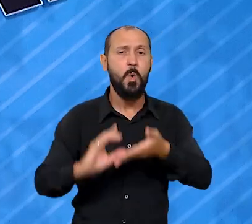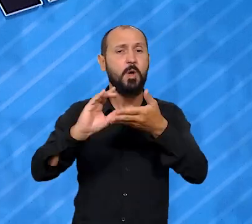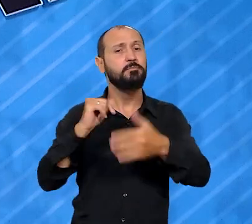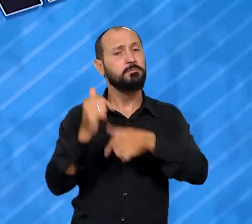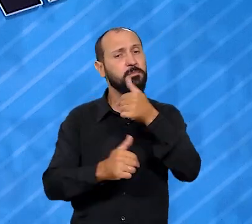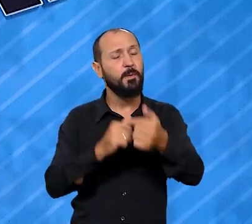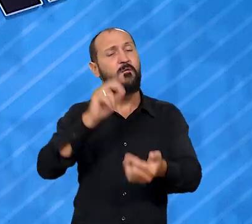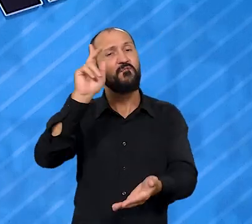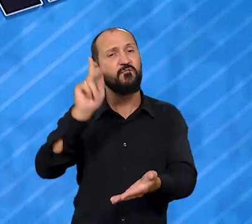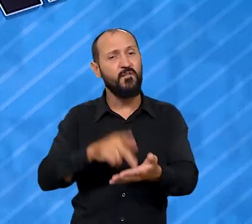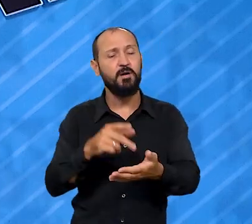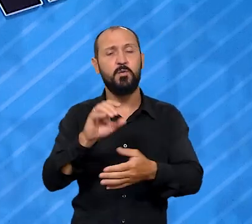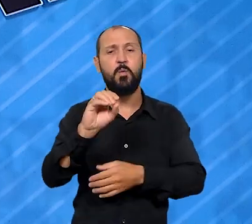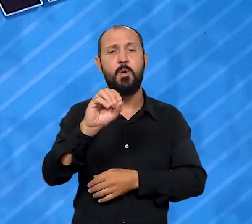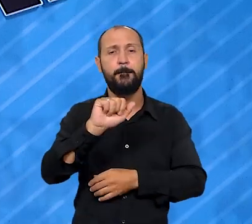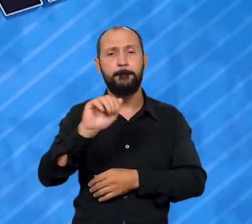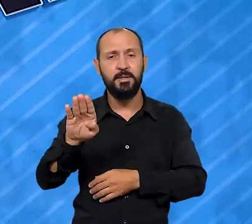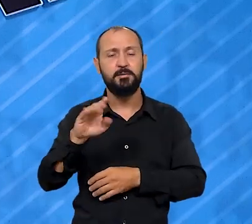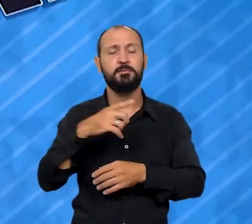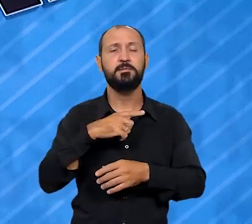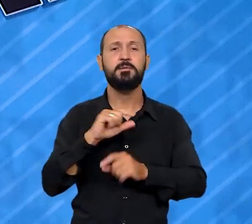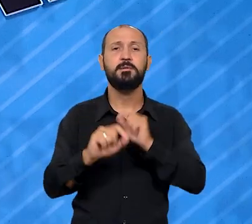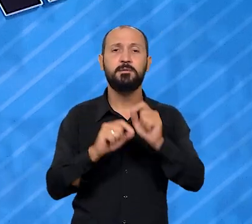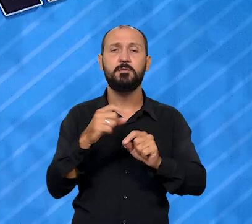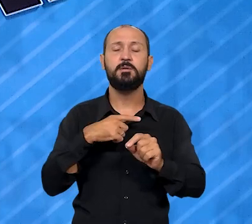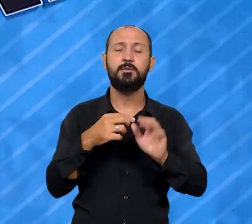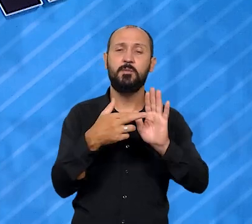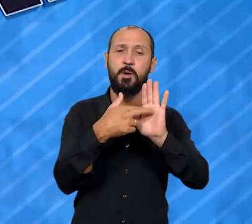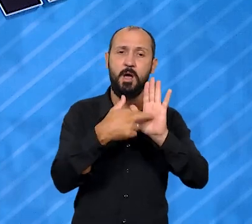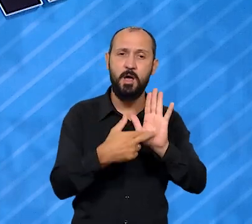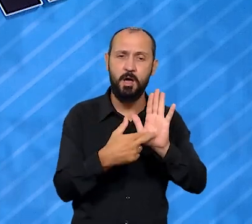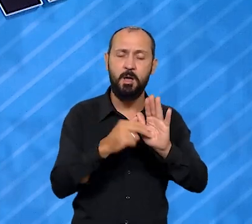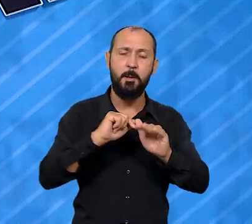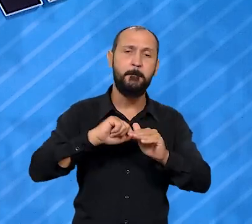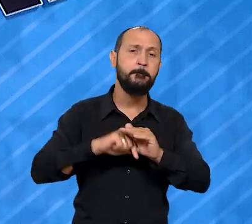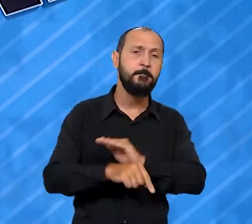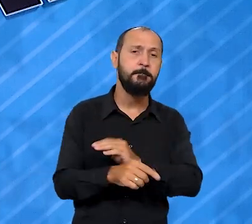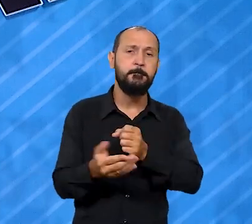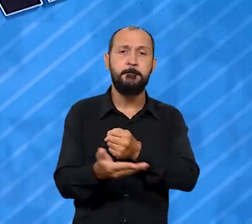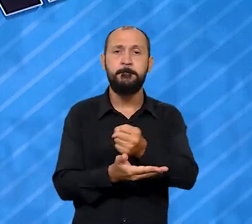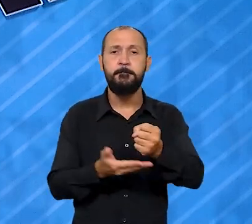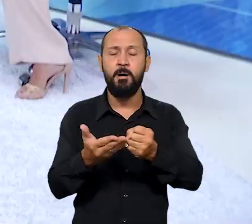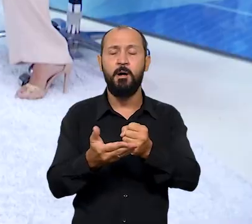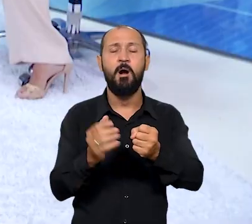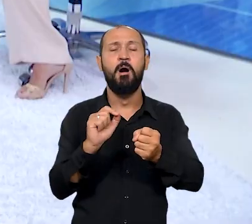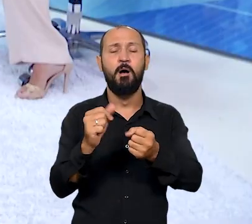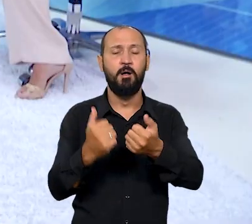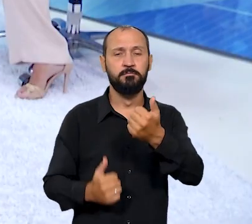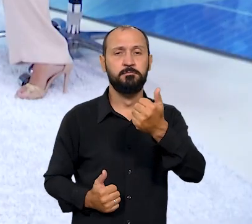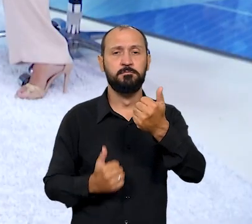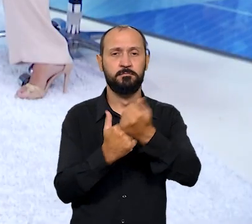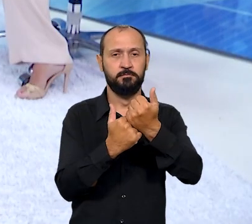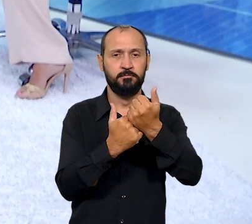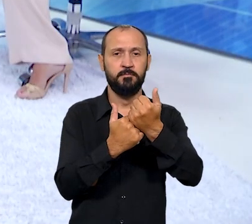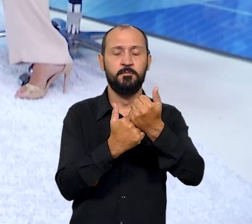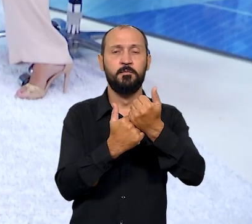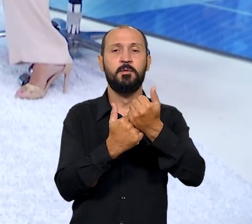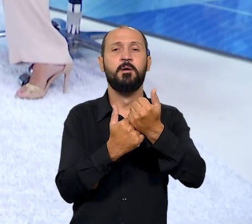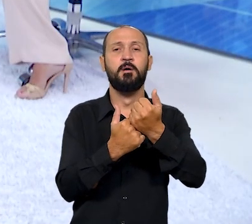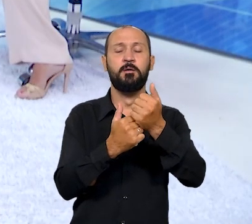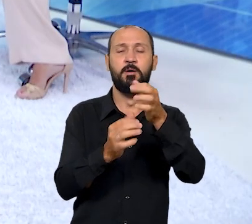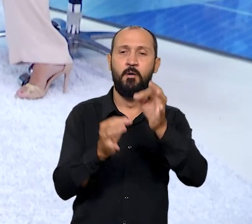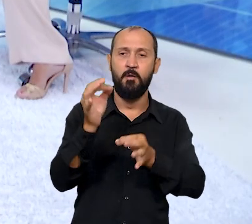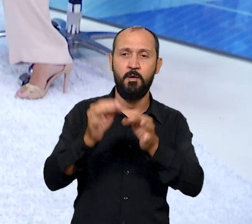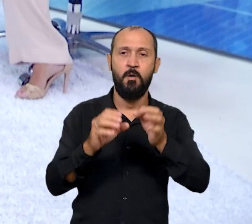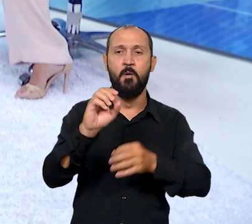Conselho com a atuação efetiva da OAB. Então saiu um regramento bastante fundamentado com todo o auxílio